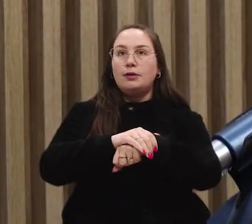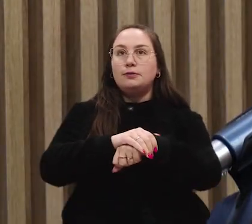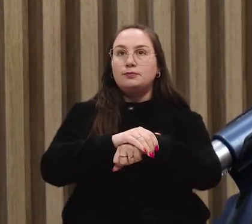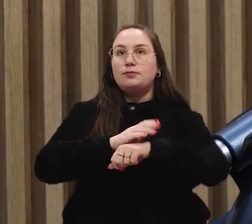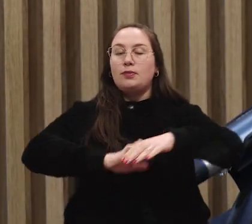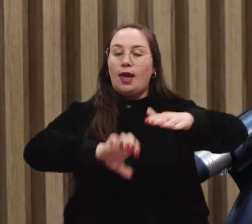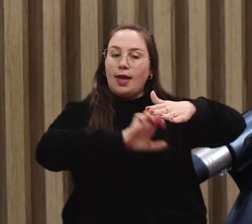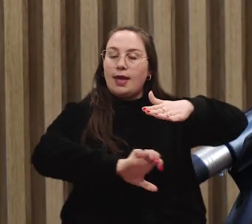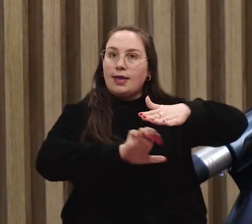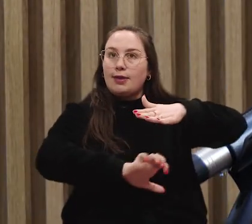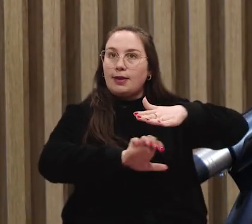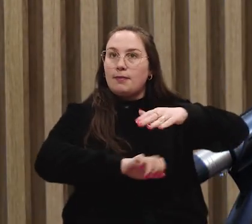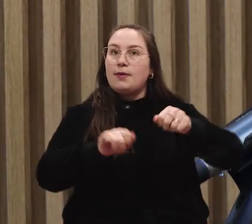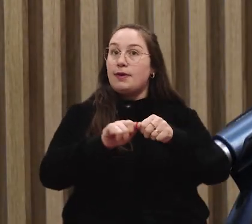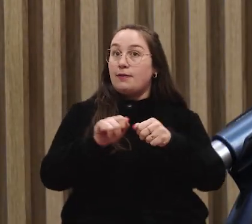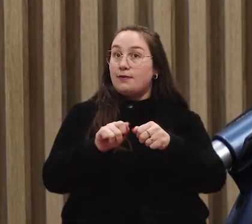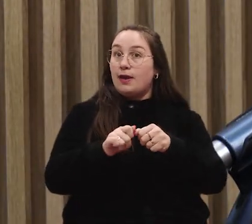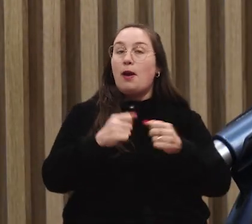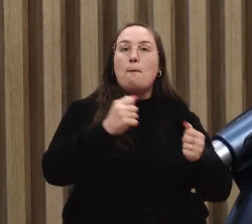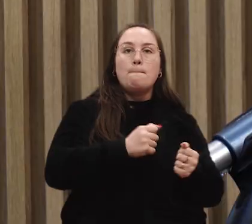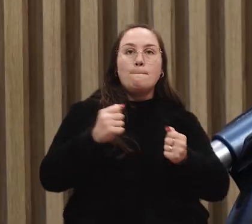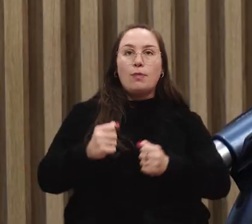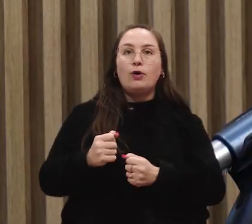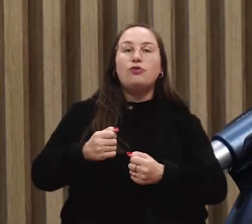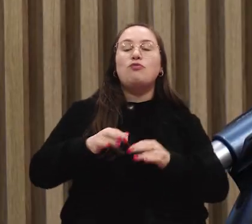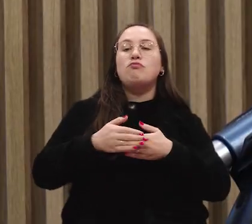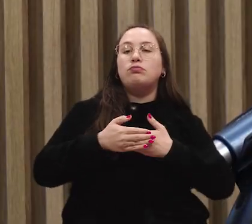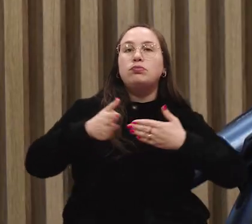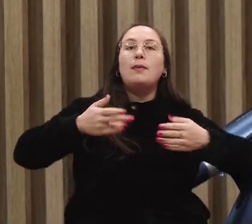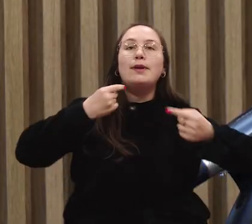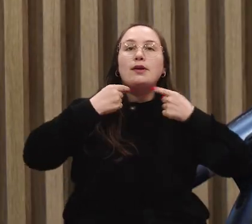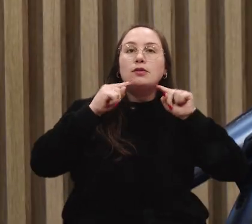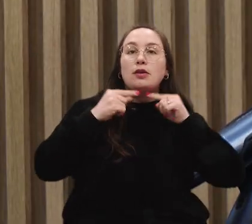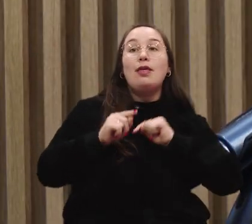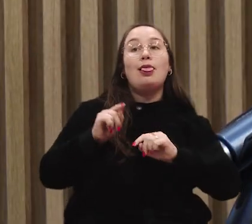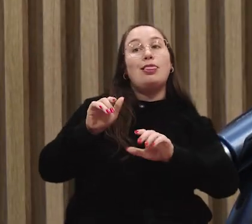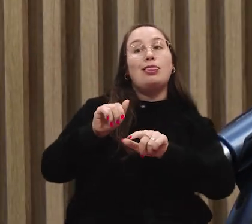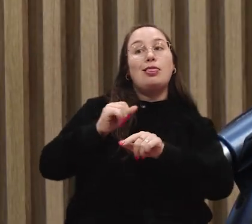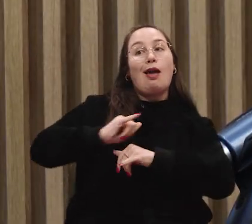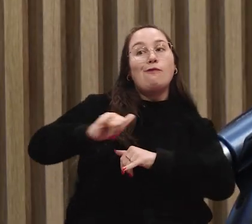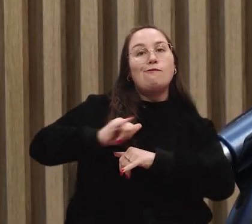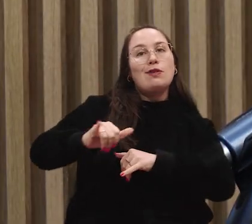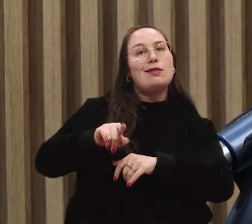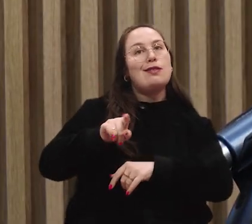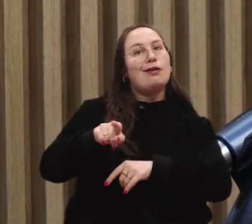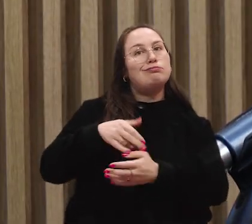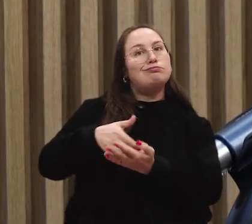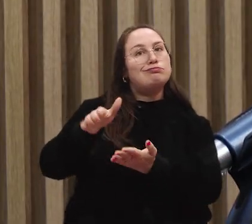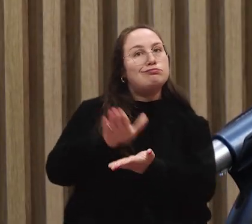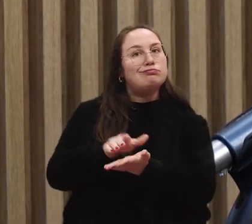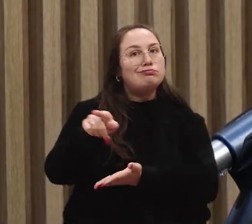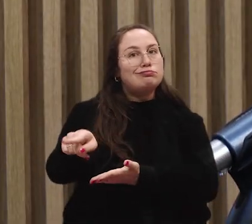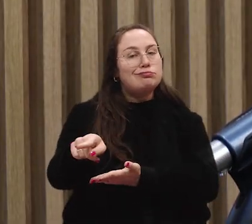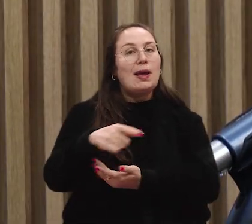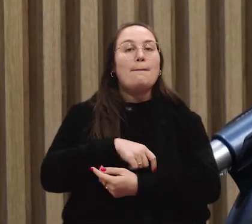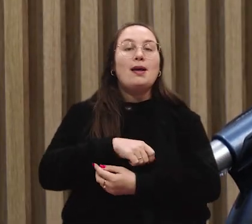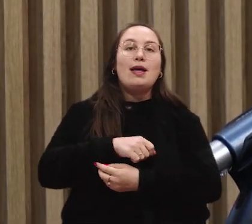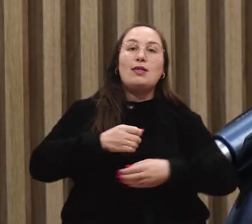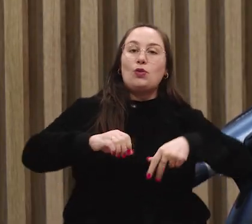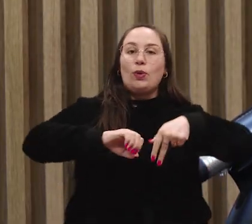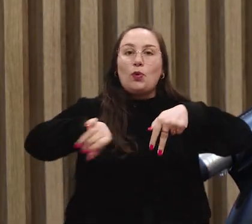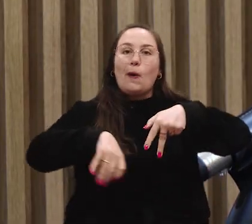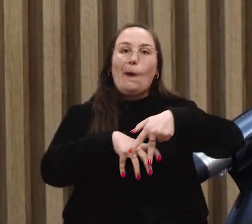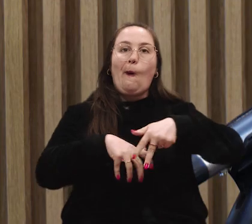provável empresa que fraudou, a gente pode abrir a reclamação e tentar notificar. Mas, na maior parte dos casos, quando é